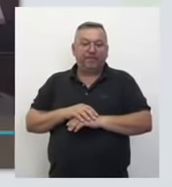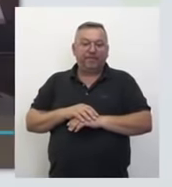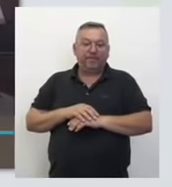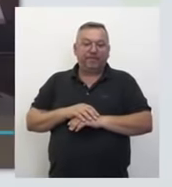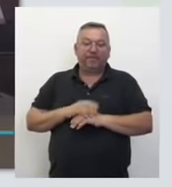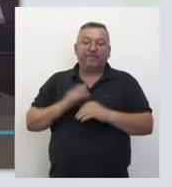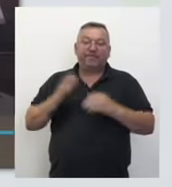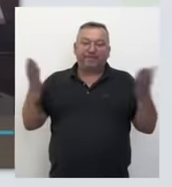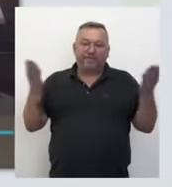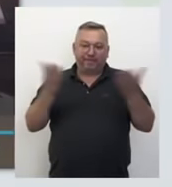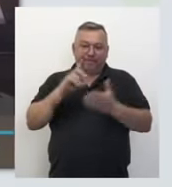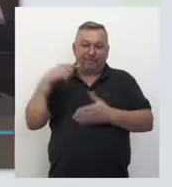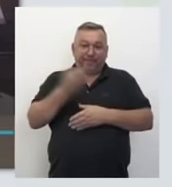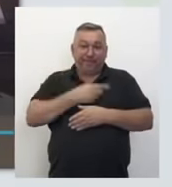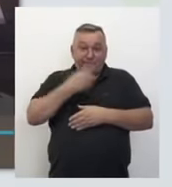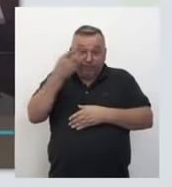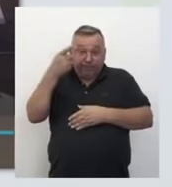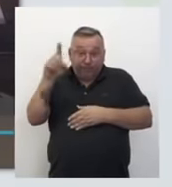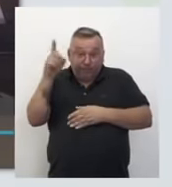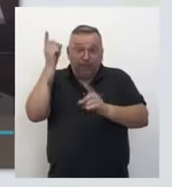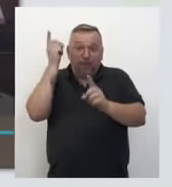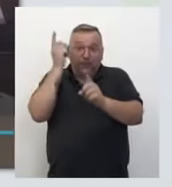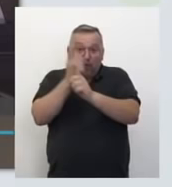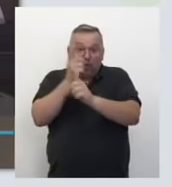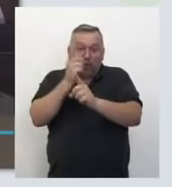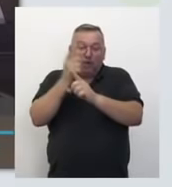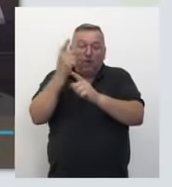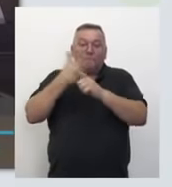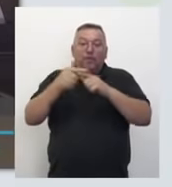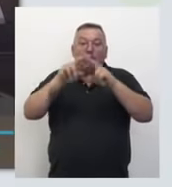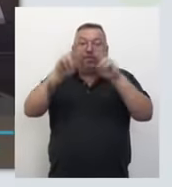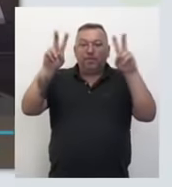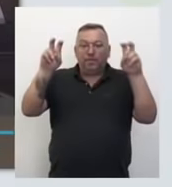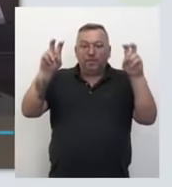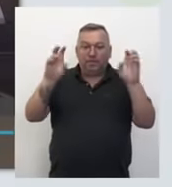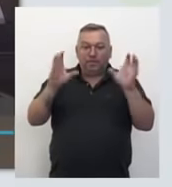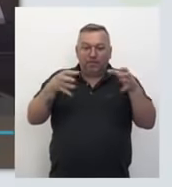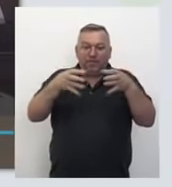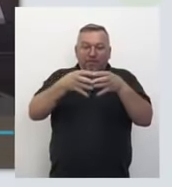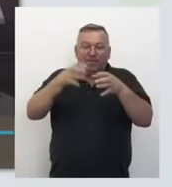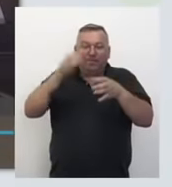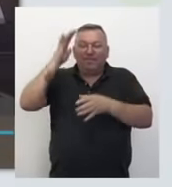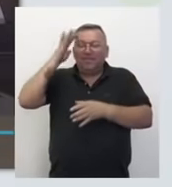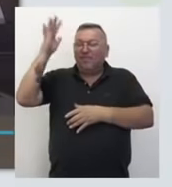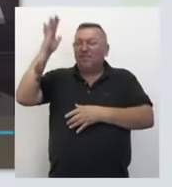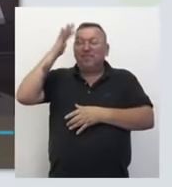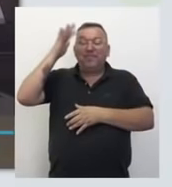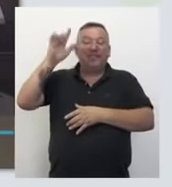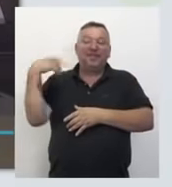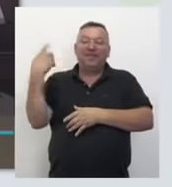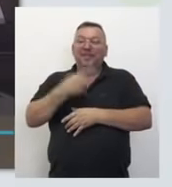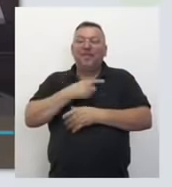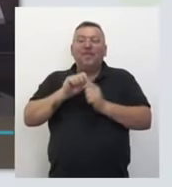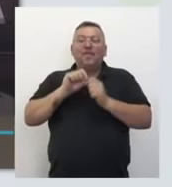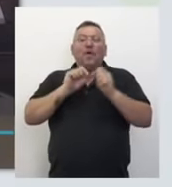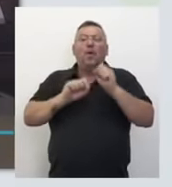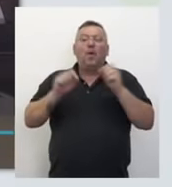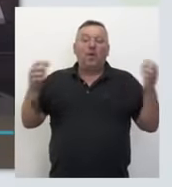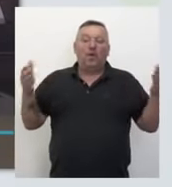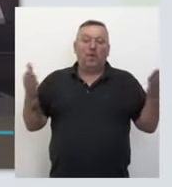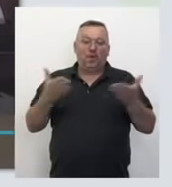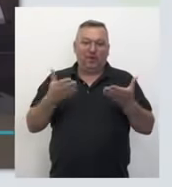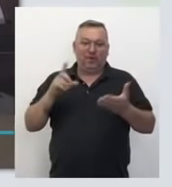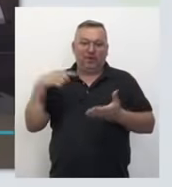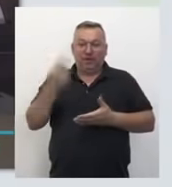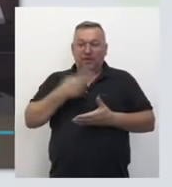Hoje é o nosso último encontro sobre esse tema que é a comunidade dos sonhos. E o que nós vamos explorar hoje? Nós